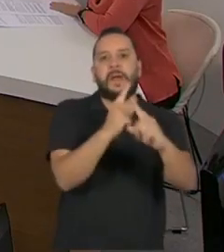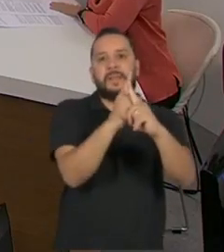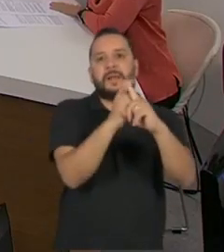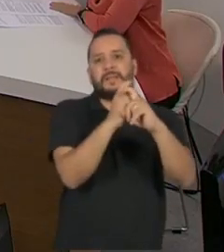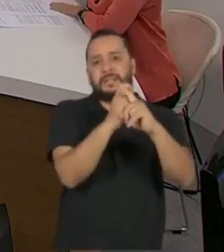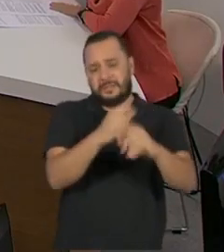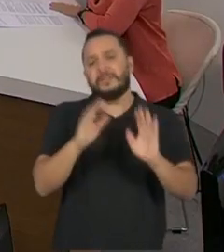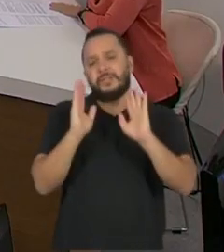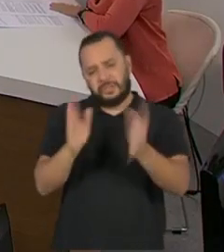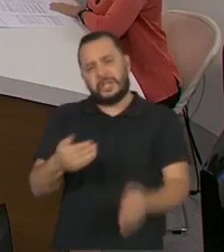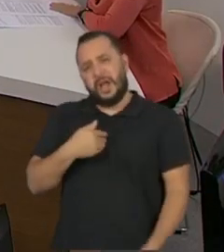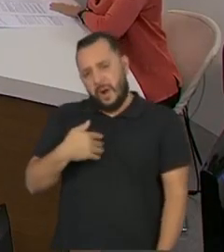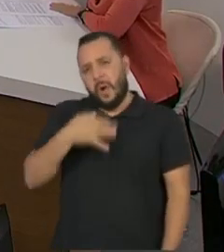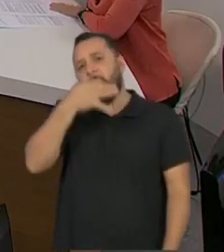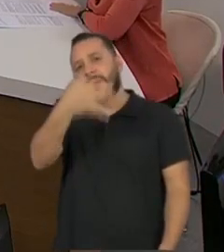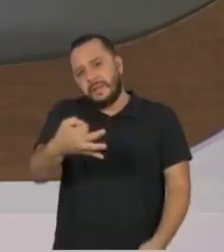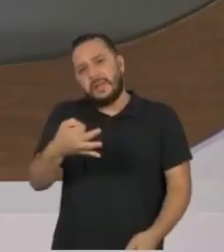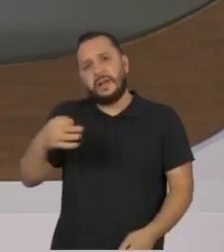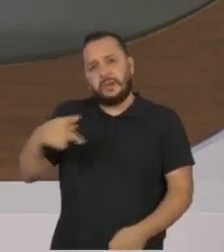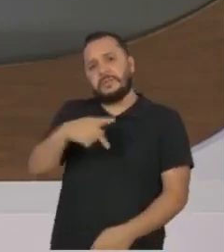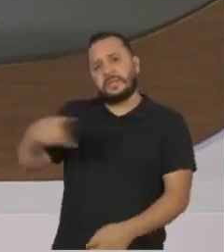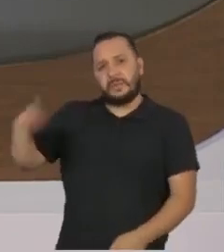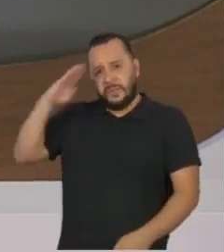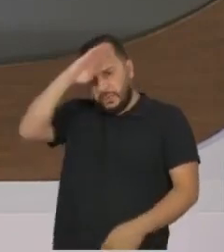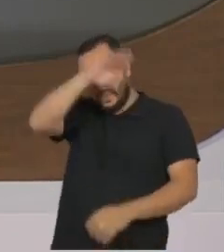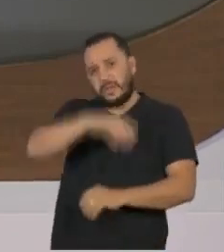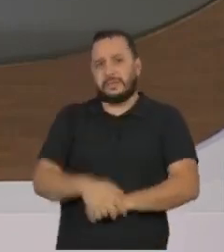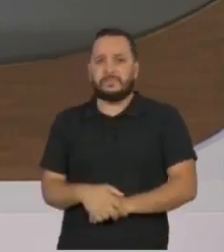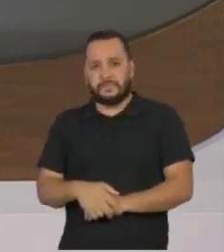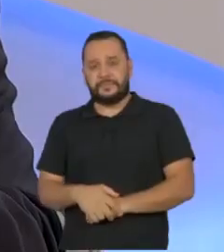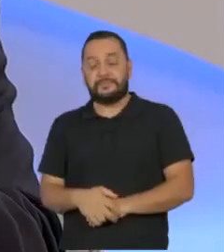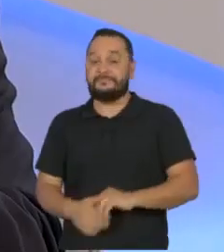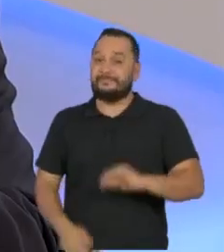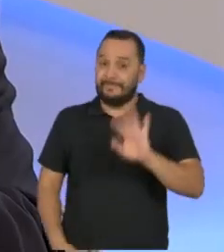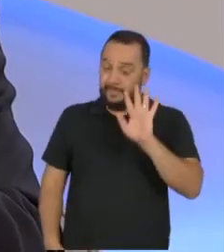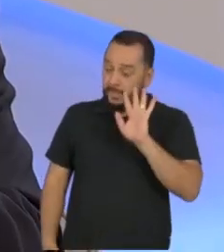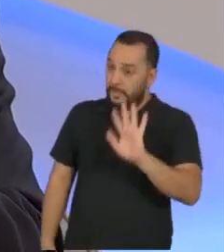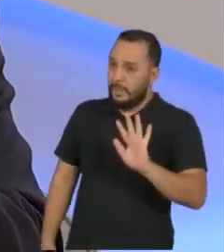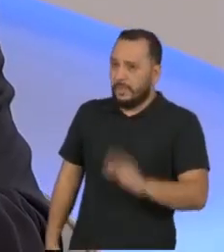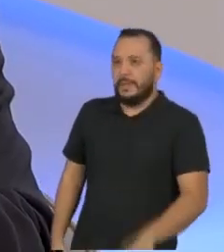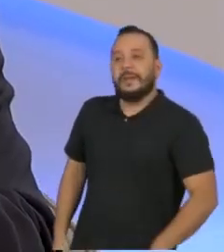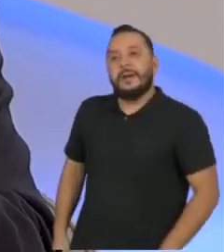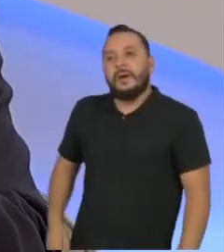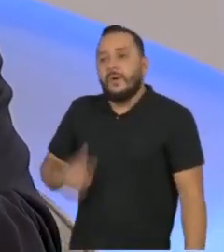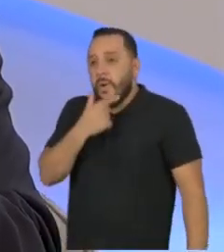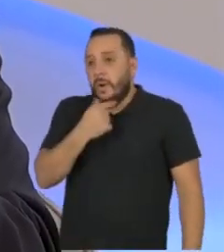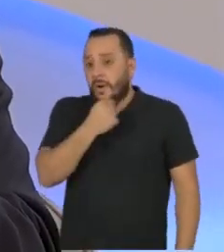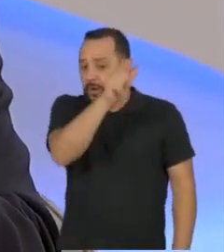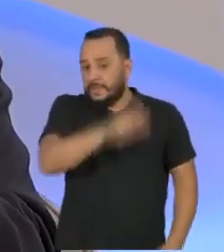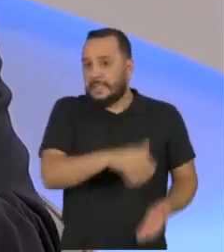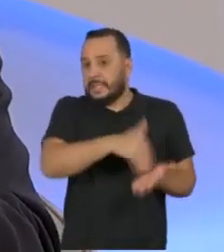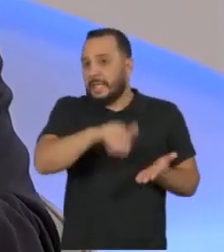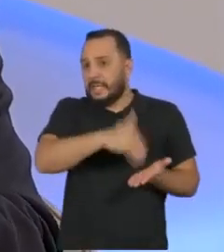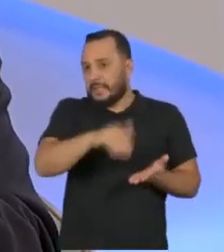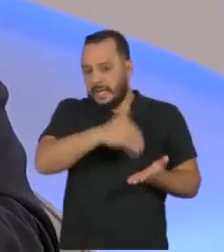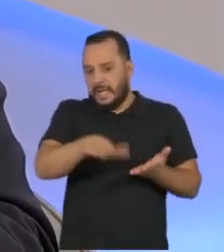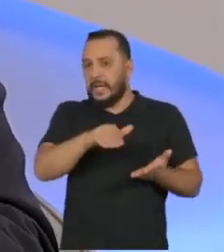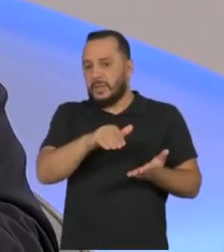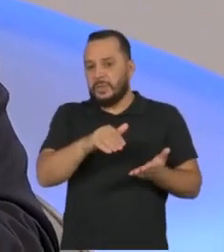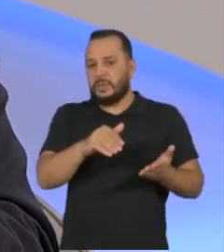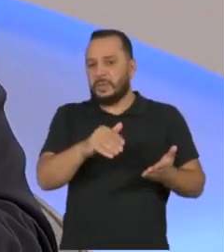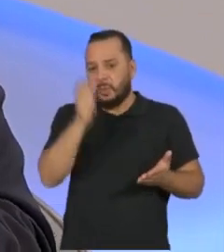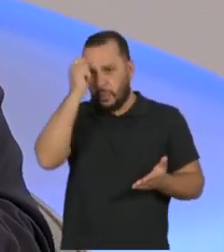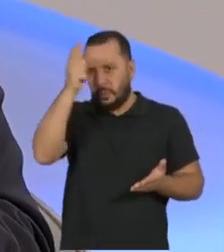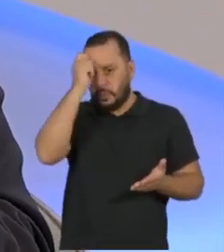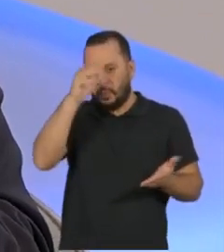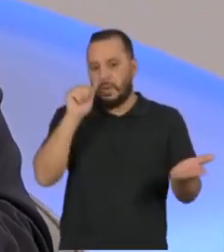sua opinião ao presidente. Nesse caso, veja, do secretário de Cultura, a meu ver,